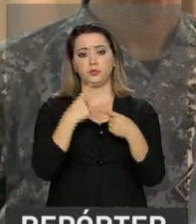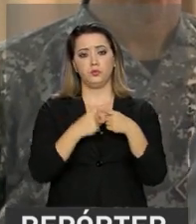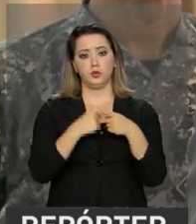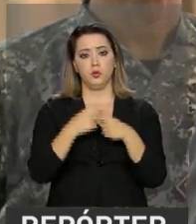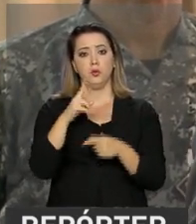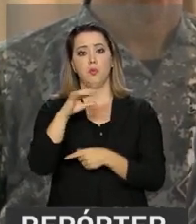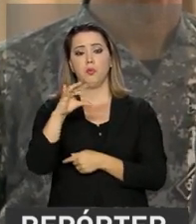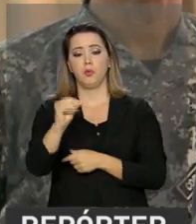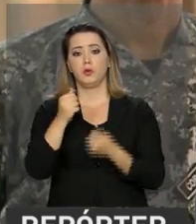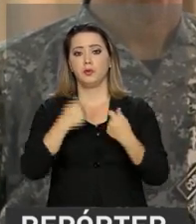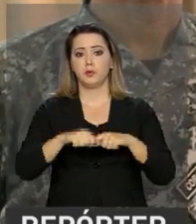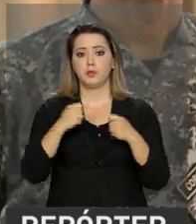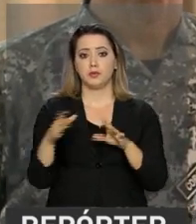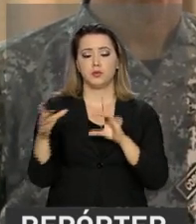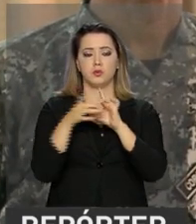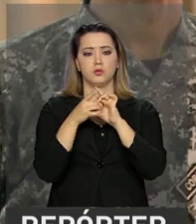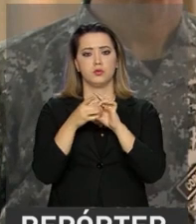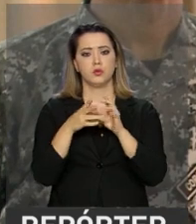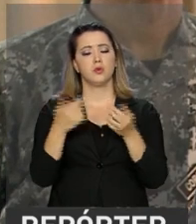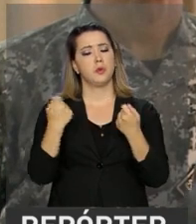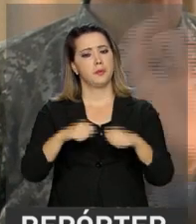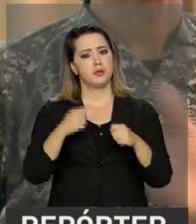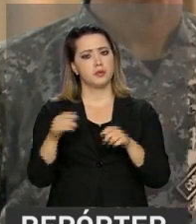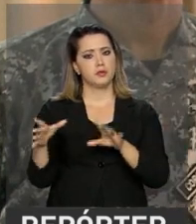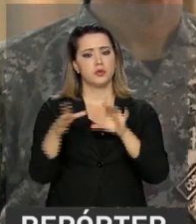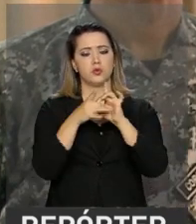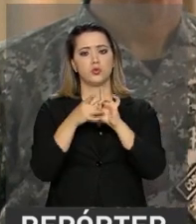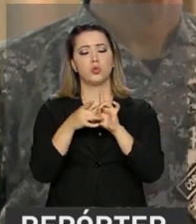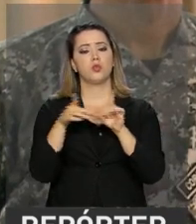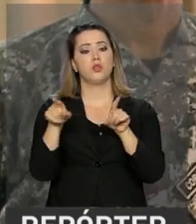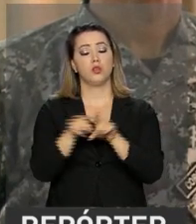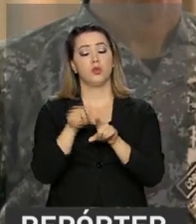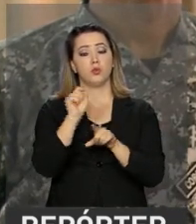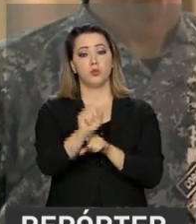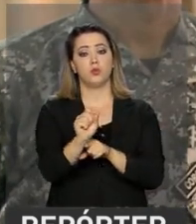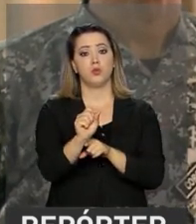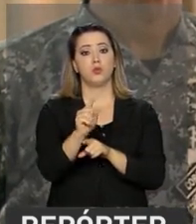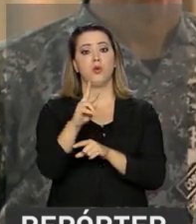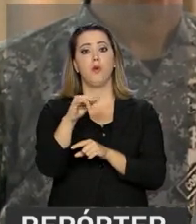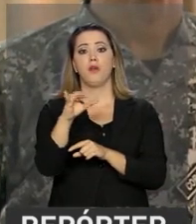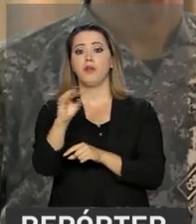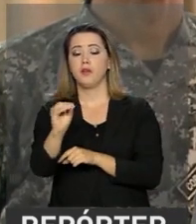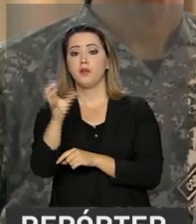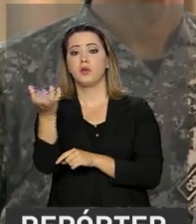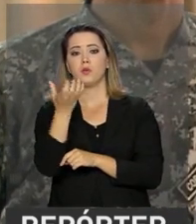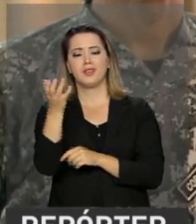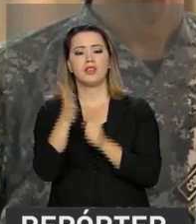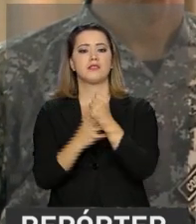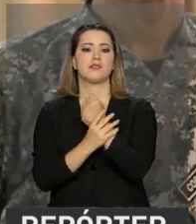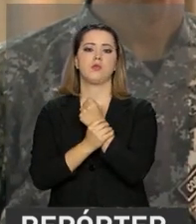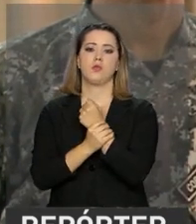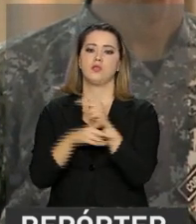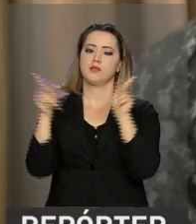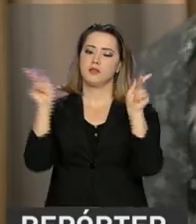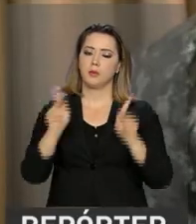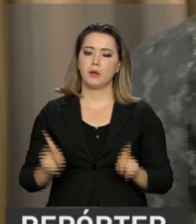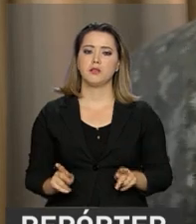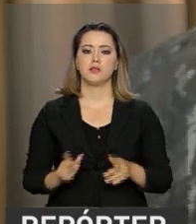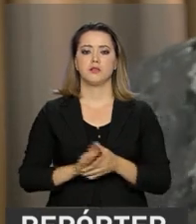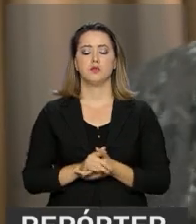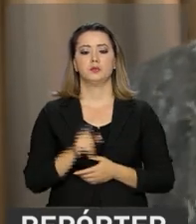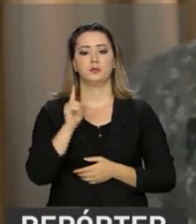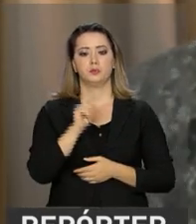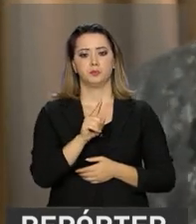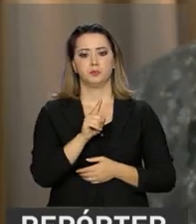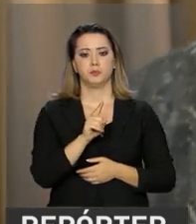rio precisa de um pacto um pacto que dá o nome dessa operação o rio quer segurança e paz é um